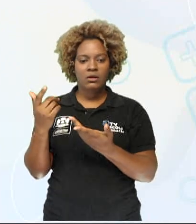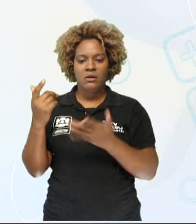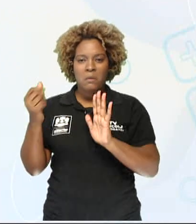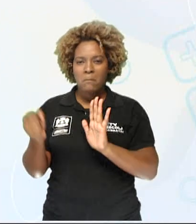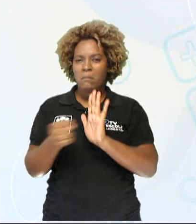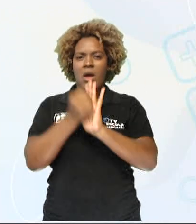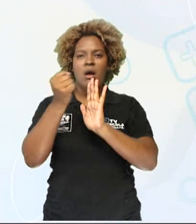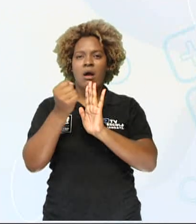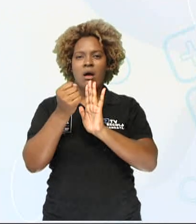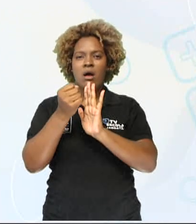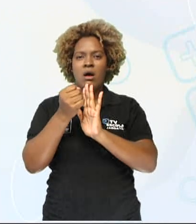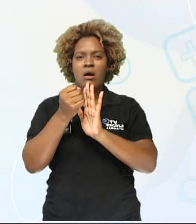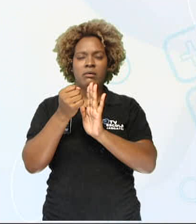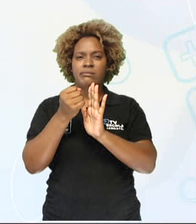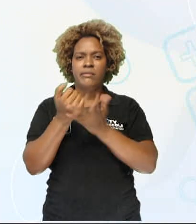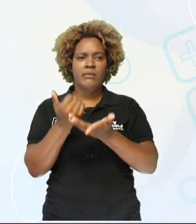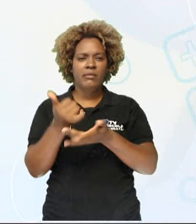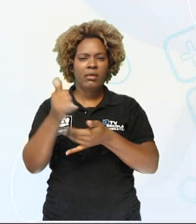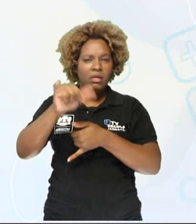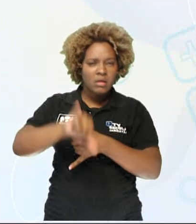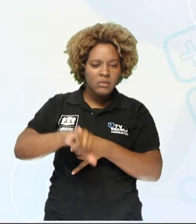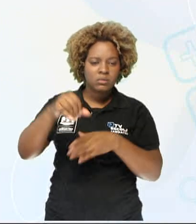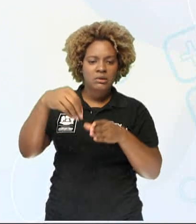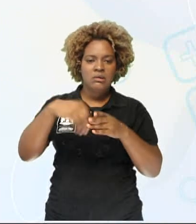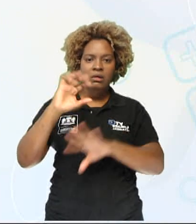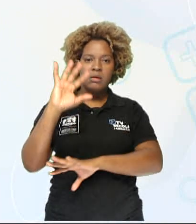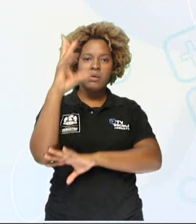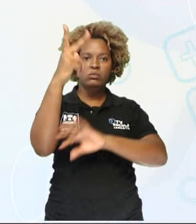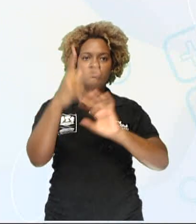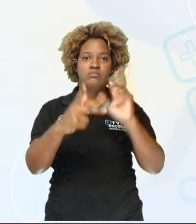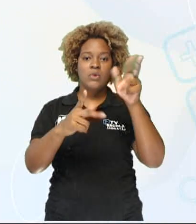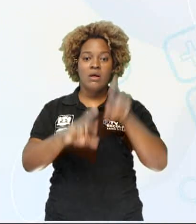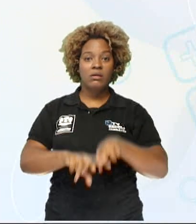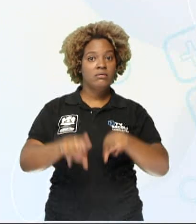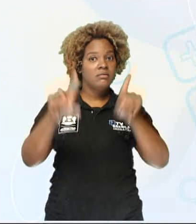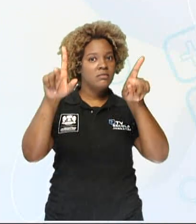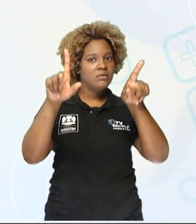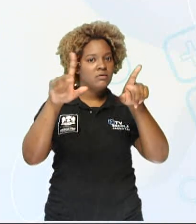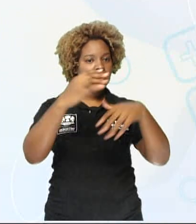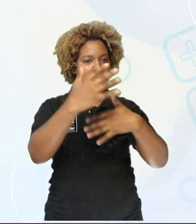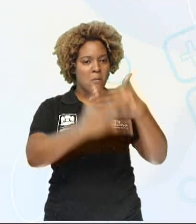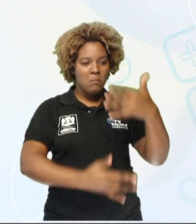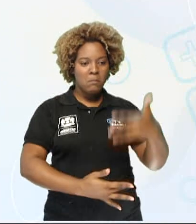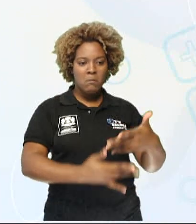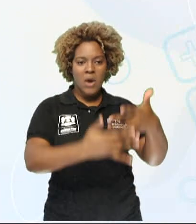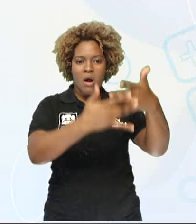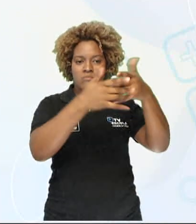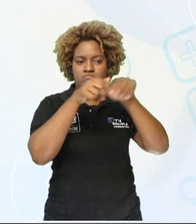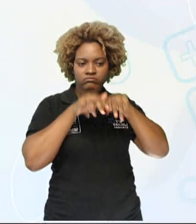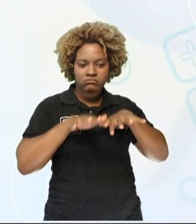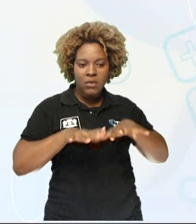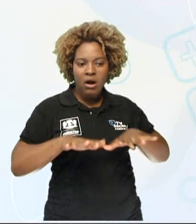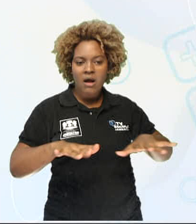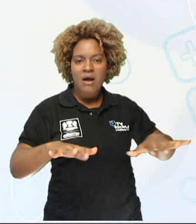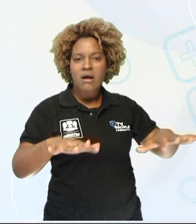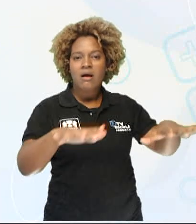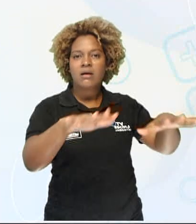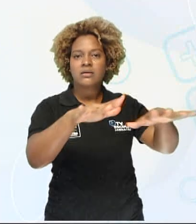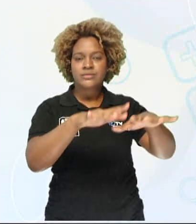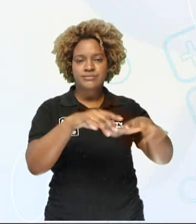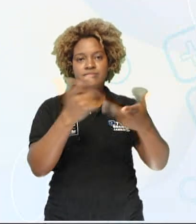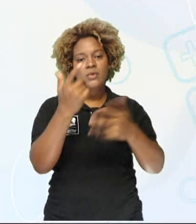negativamente na natureza, diferente das hidrelétricas, que precisam inundar áreas quilométricas e, por isso,